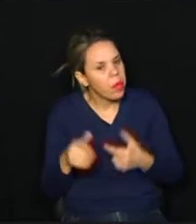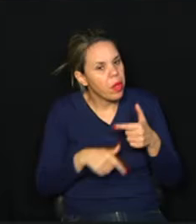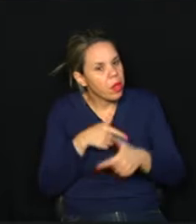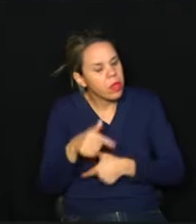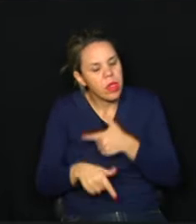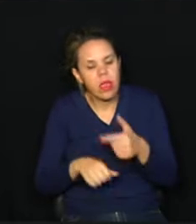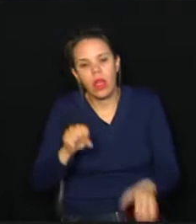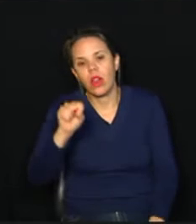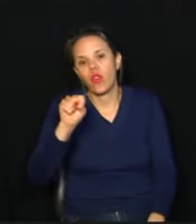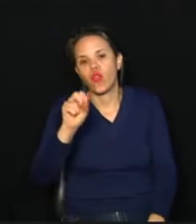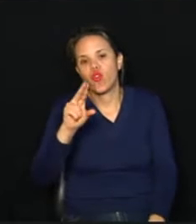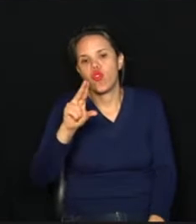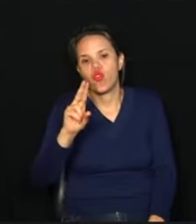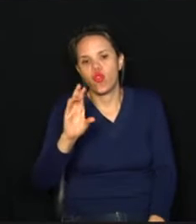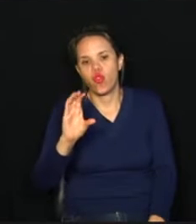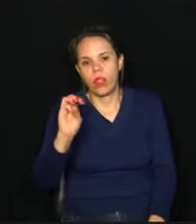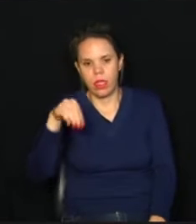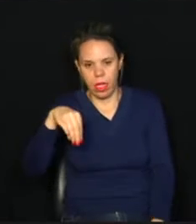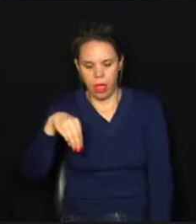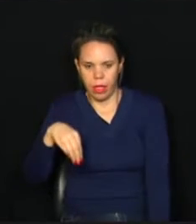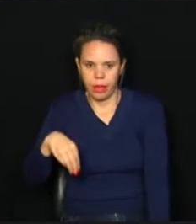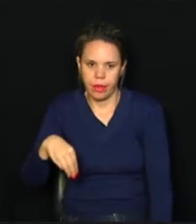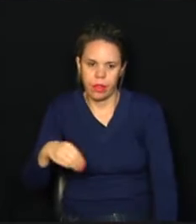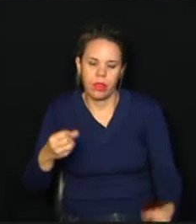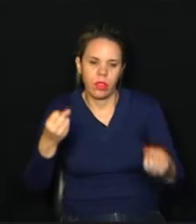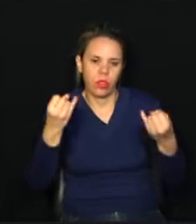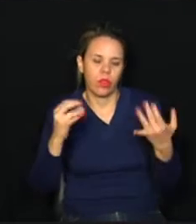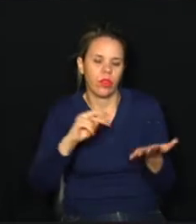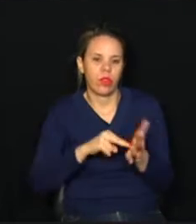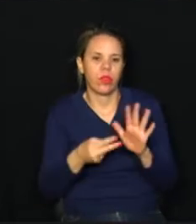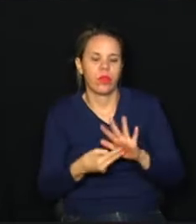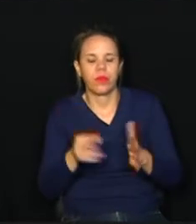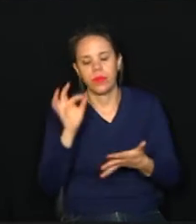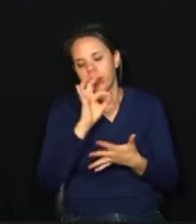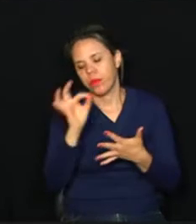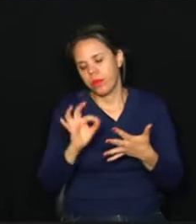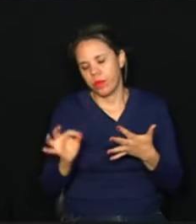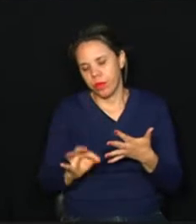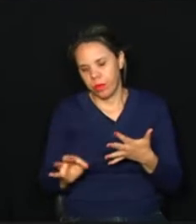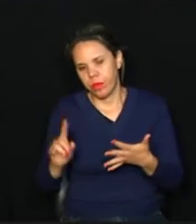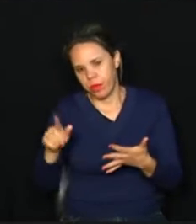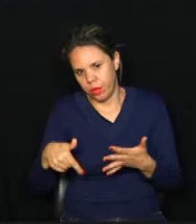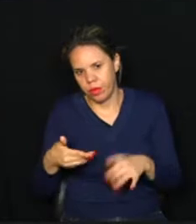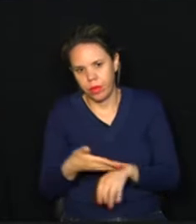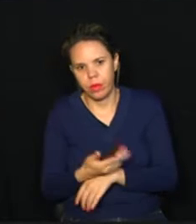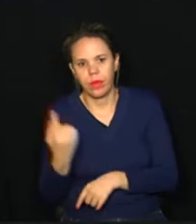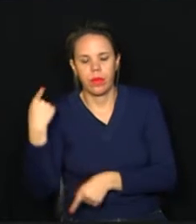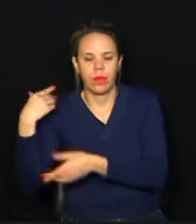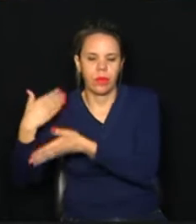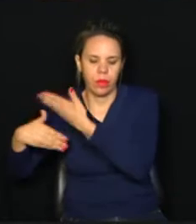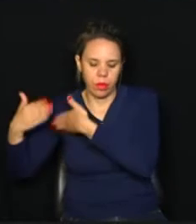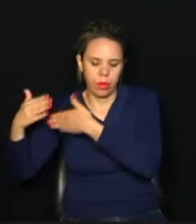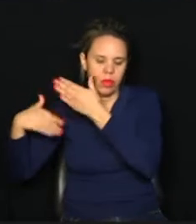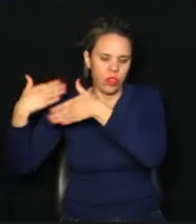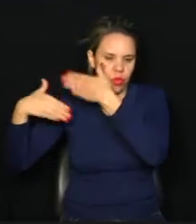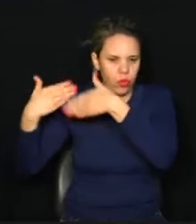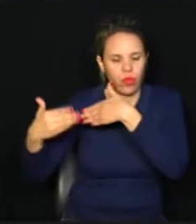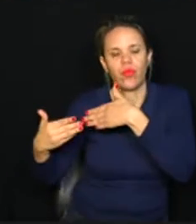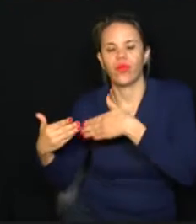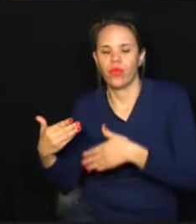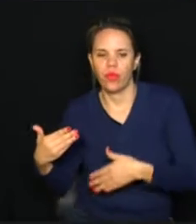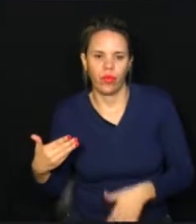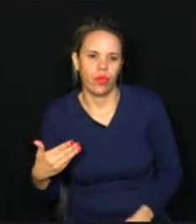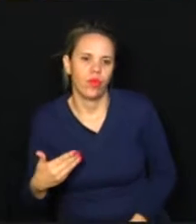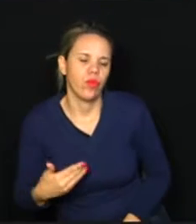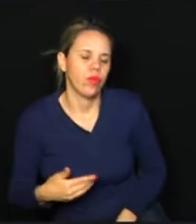da SUSEM, eu vou sintetizar algumas coisas que foram desenvolvidas através